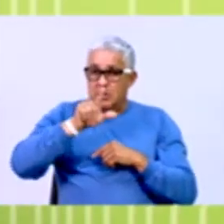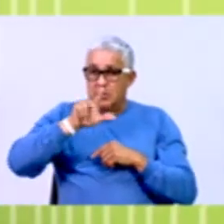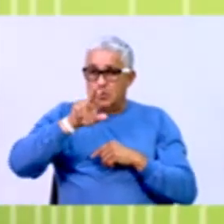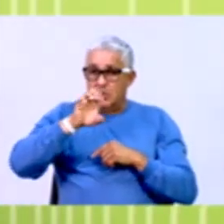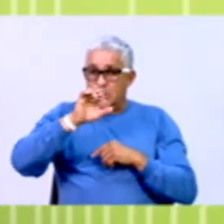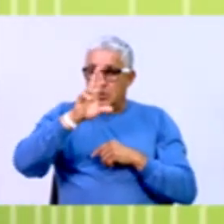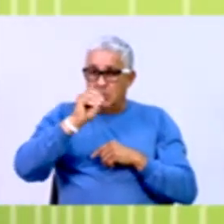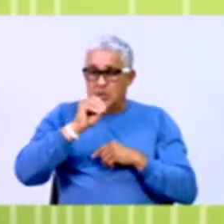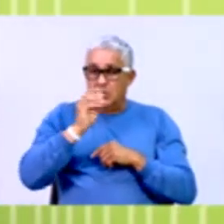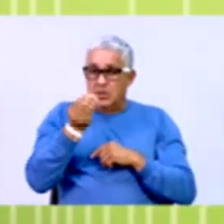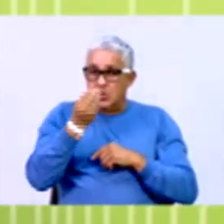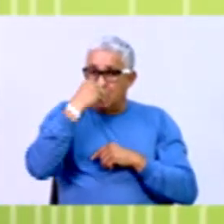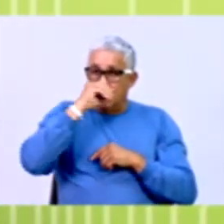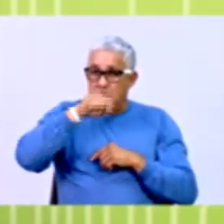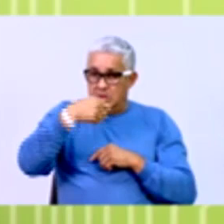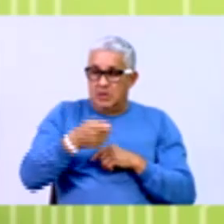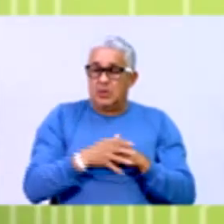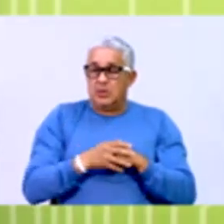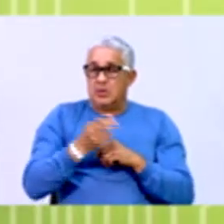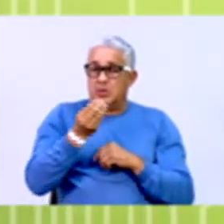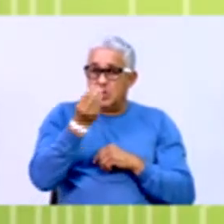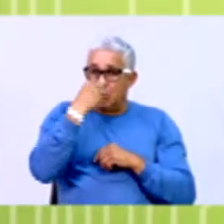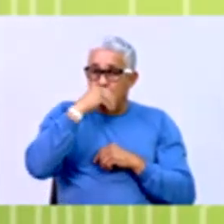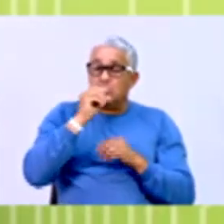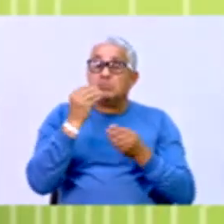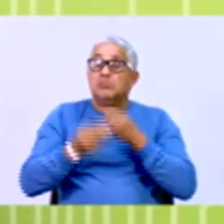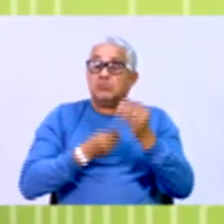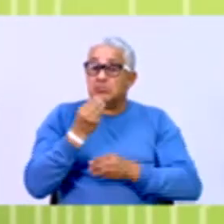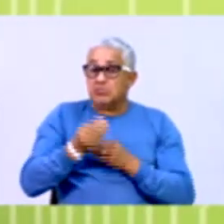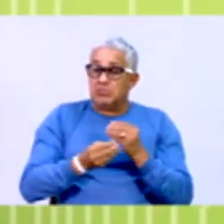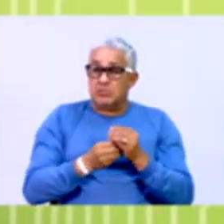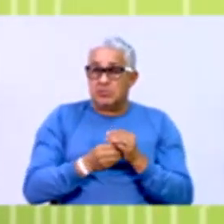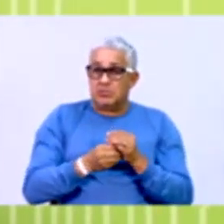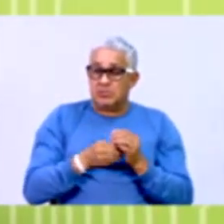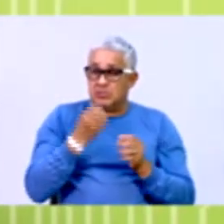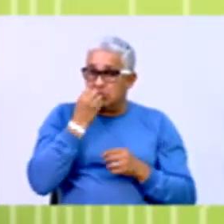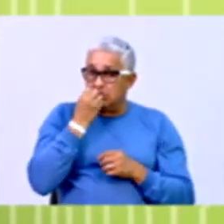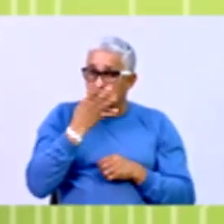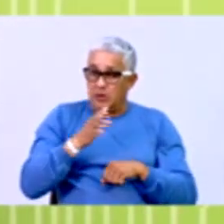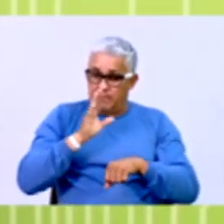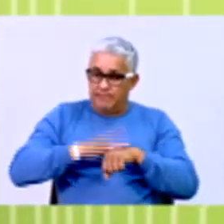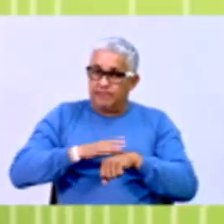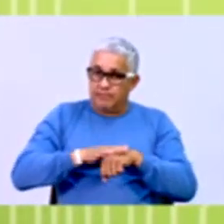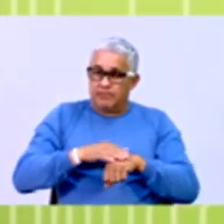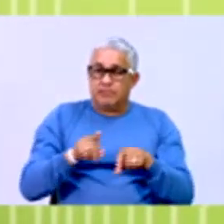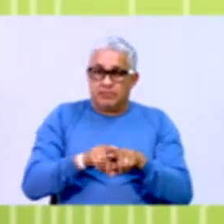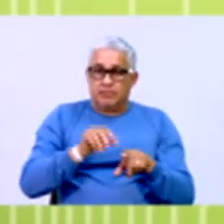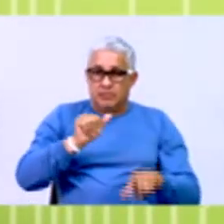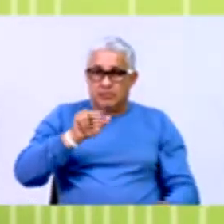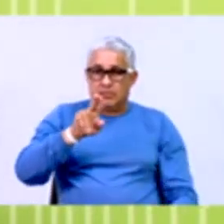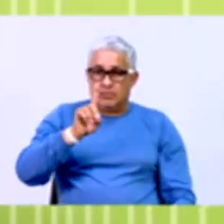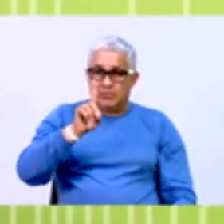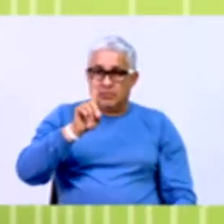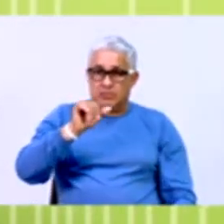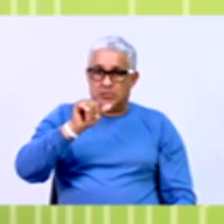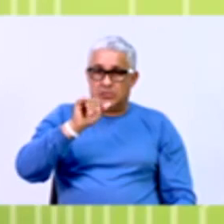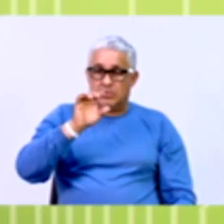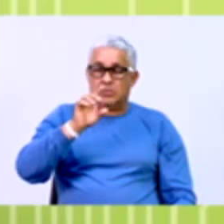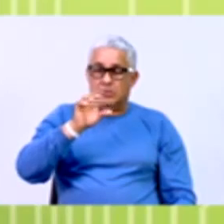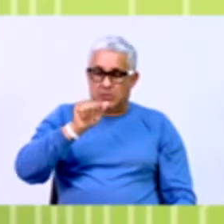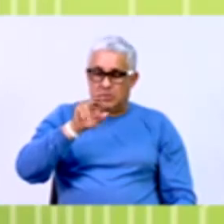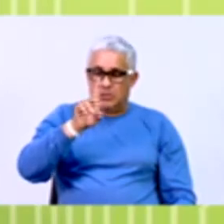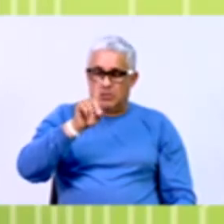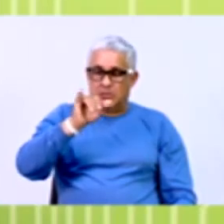lucro ele vem a partir de boas práticas. Então, a auditoria, ela visa